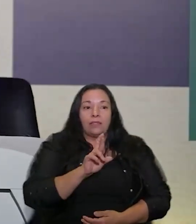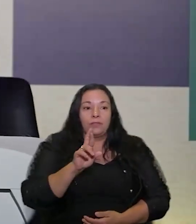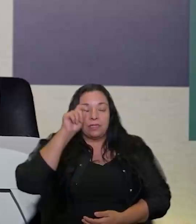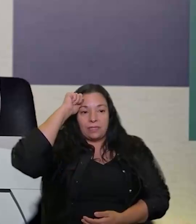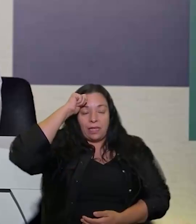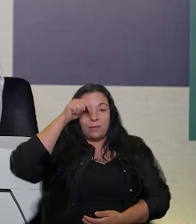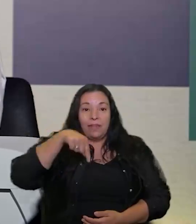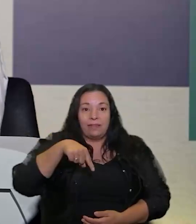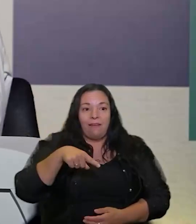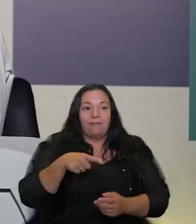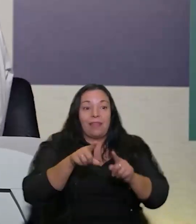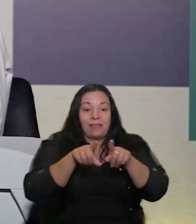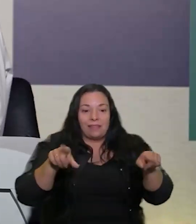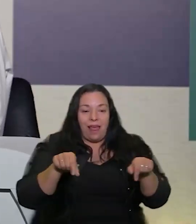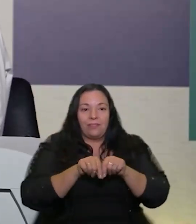presente.